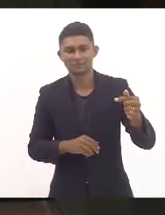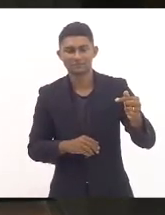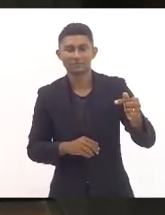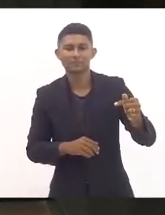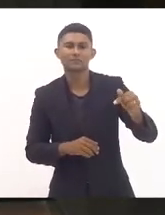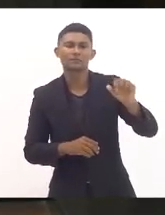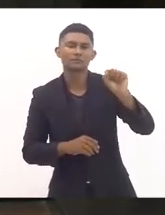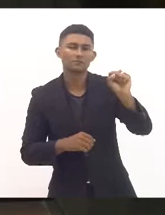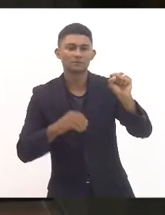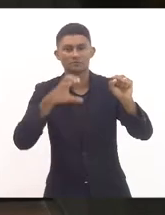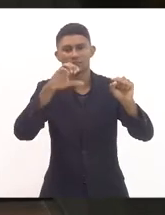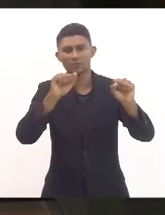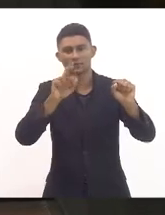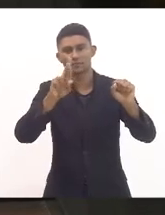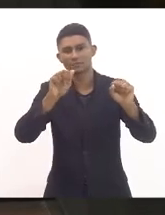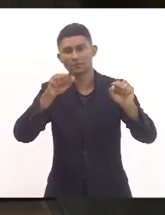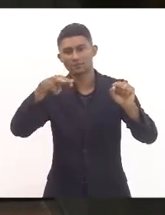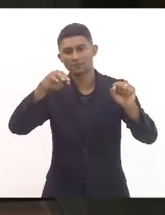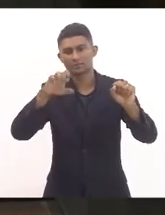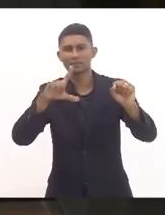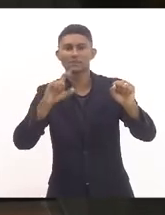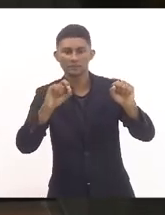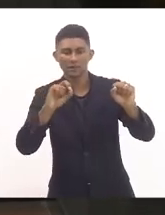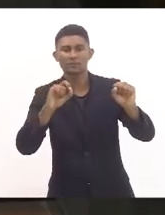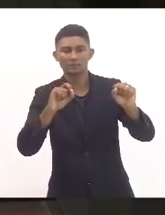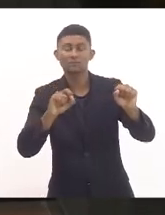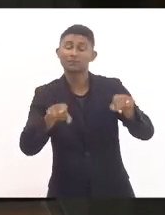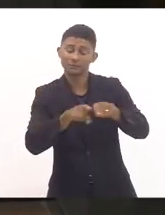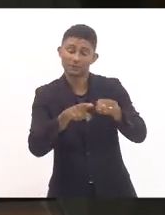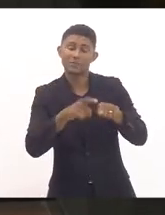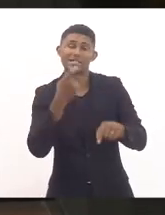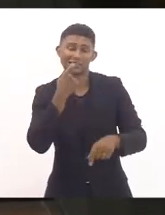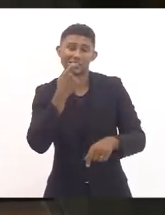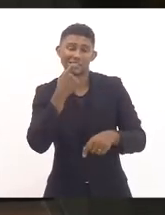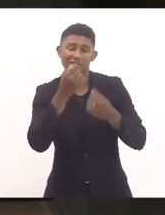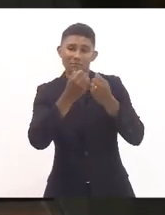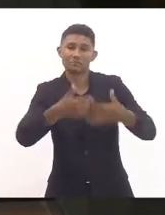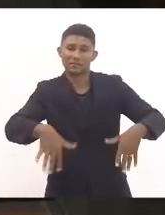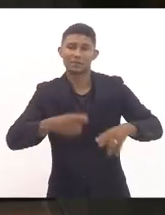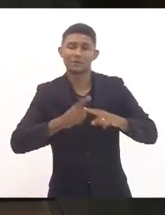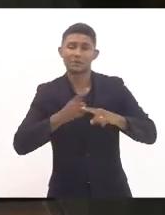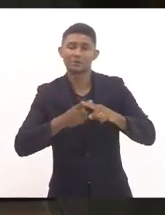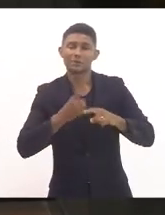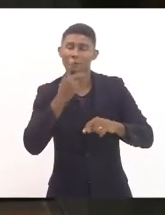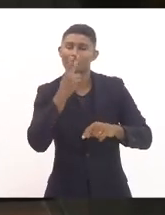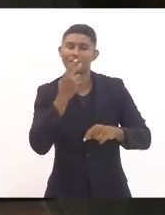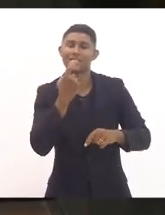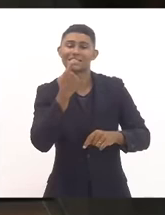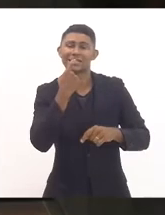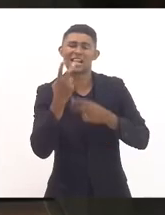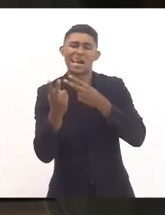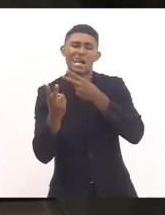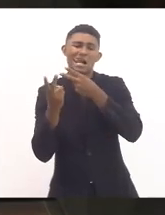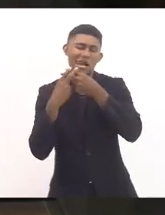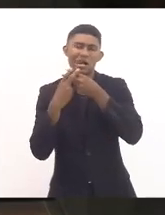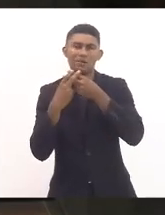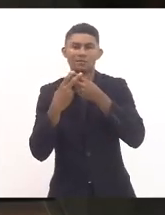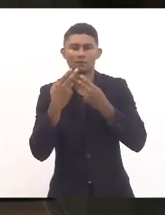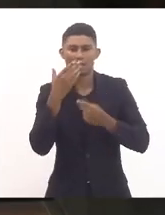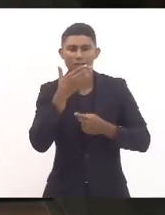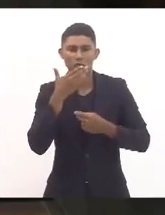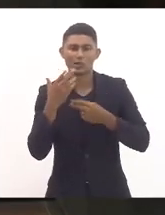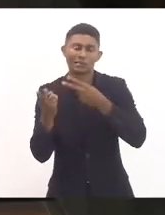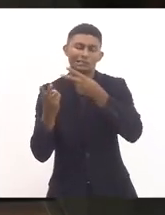Caramelo, que ainda ajuda a cárie dentária, né, porque fica preso nos dentes. Açúcar preso